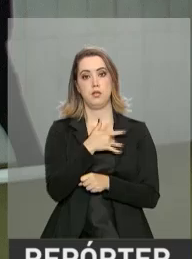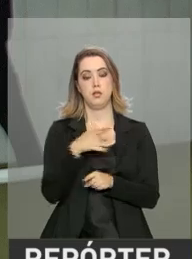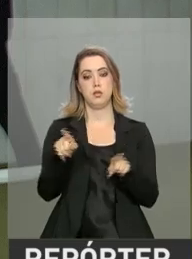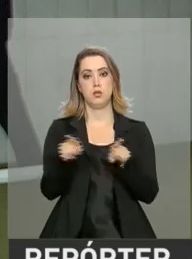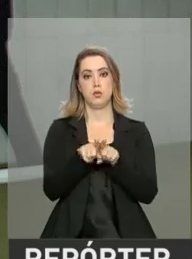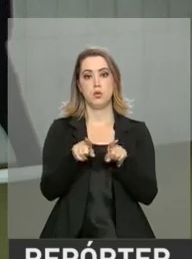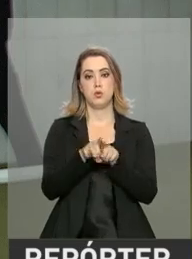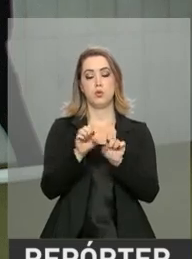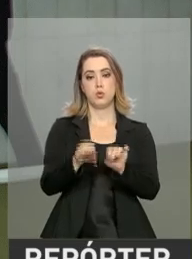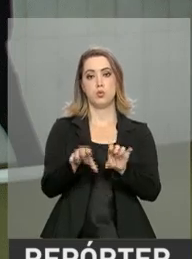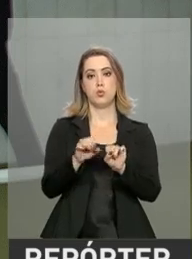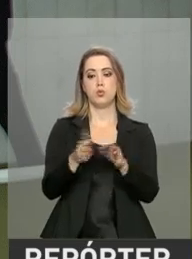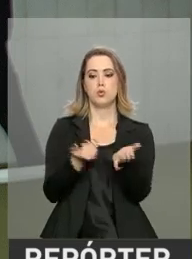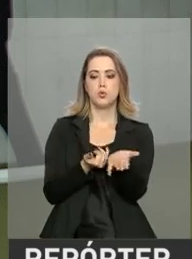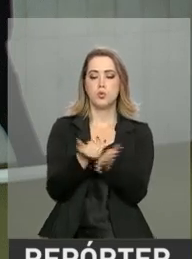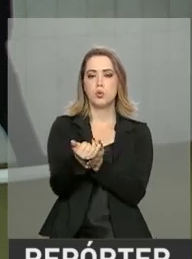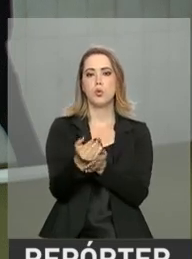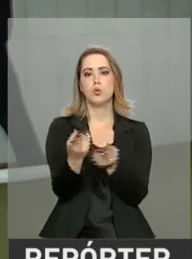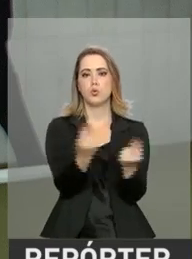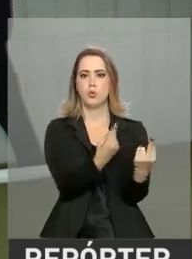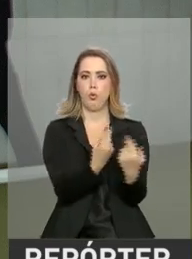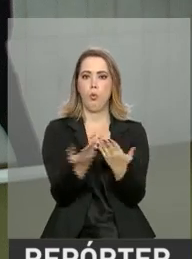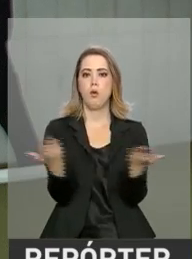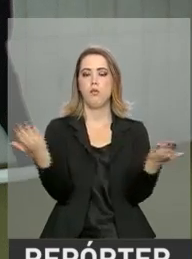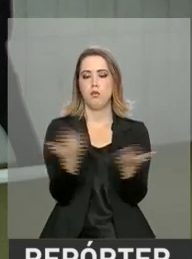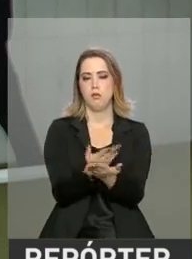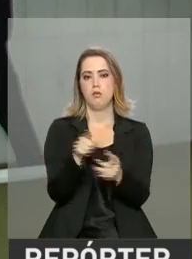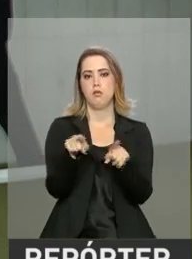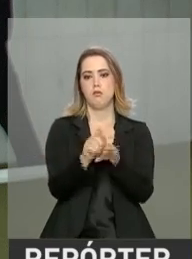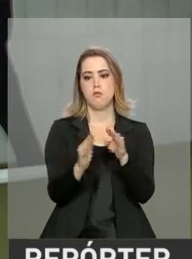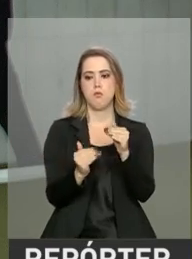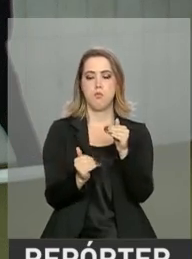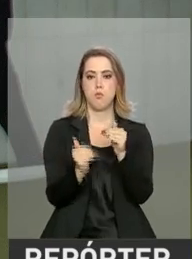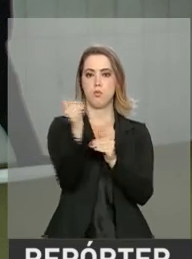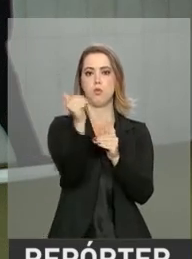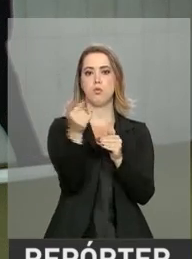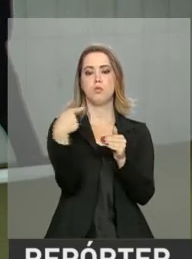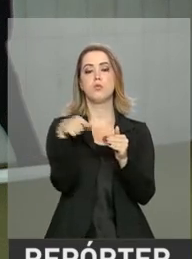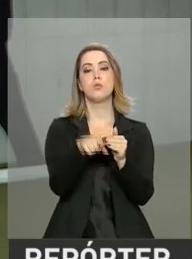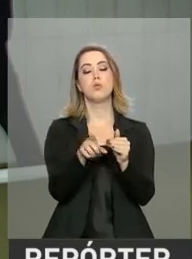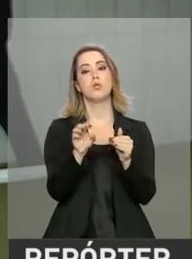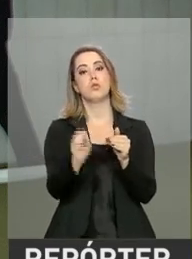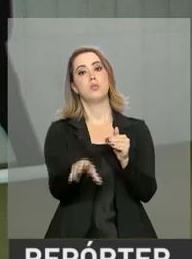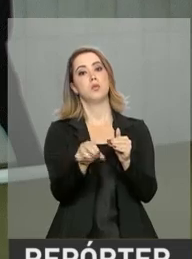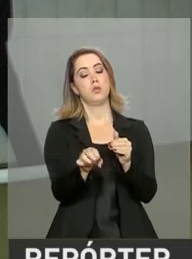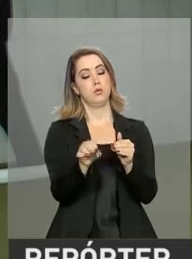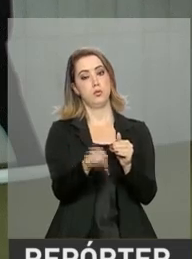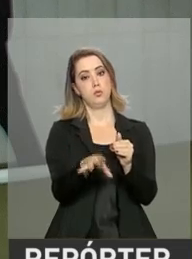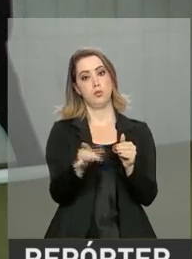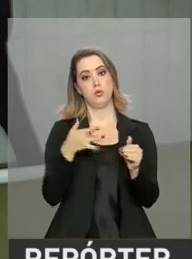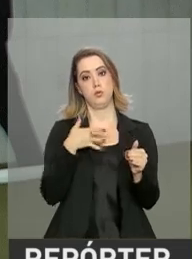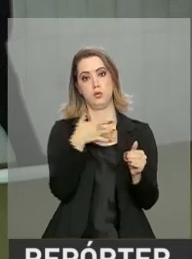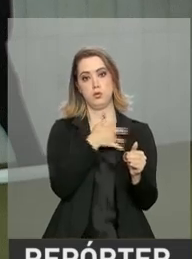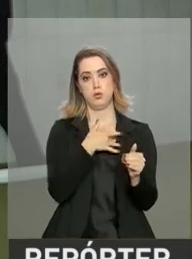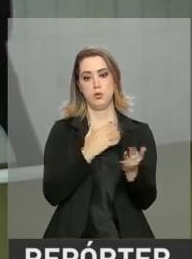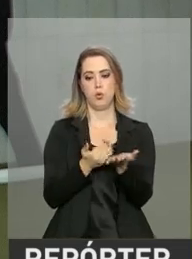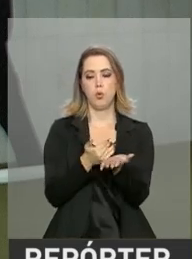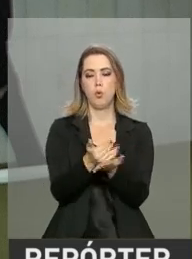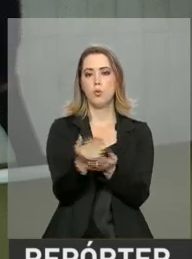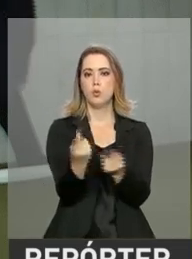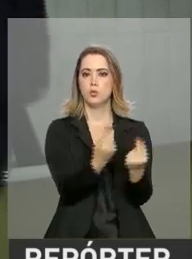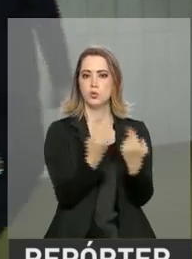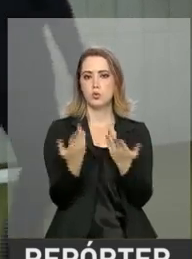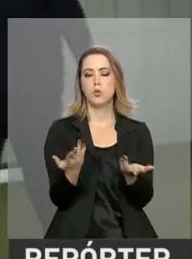ser corrigidas pela regra atual, ou seja, o aumento dos gastos dos investimentos nestas áreas vão seguir a